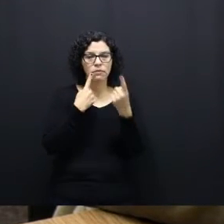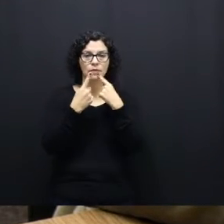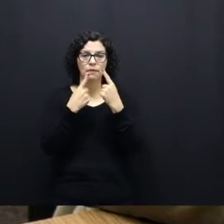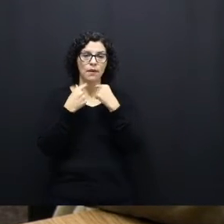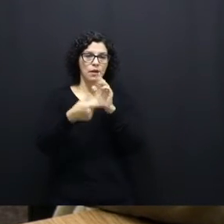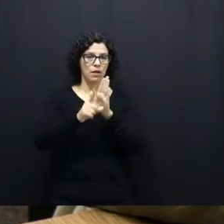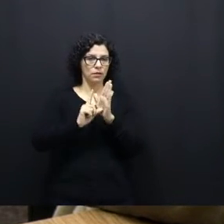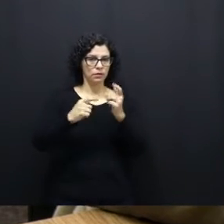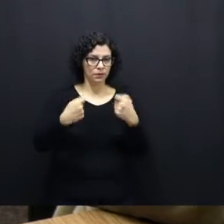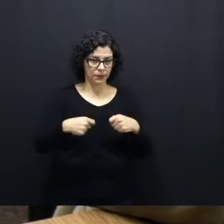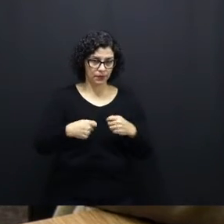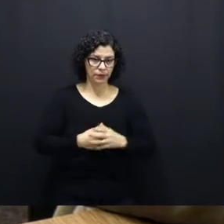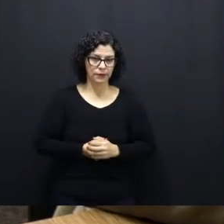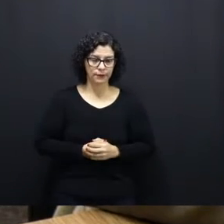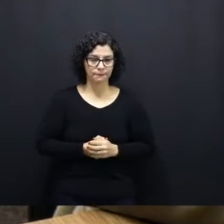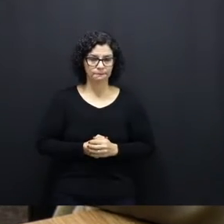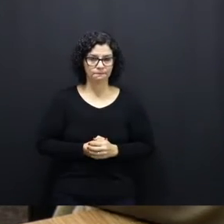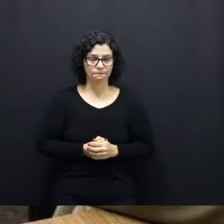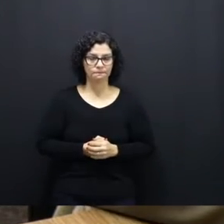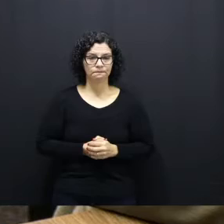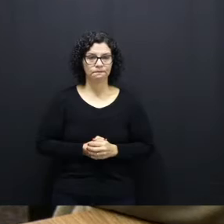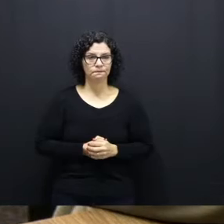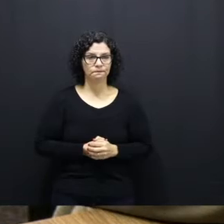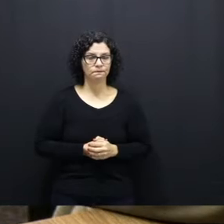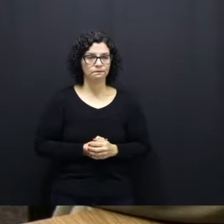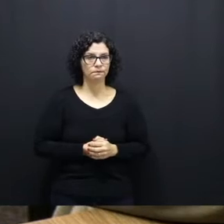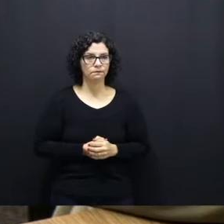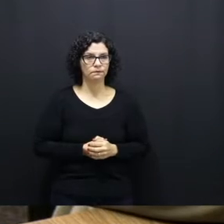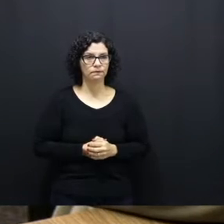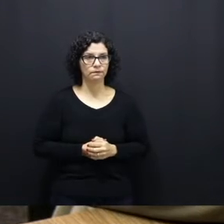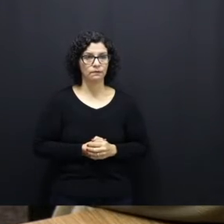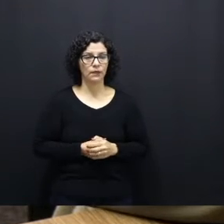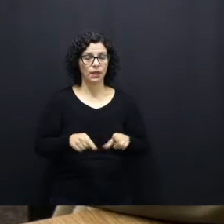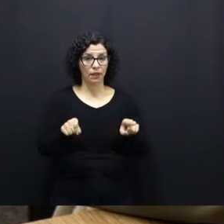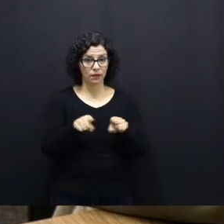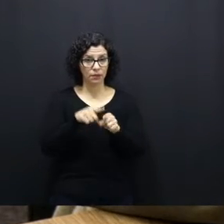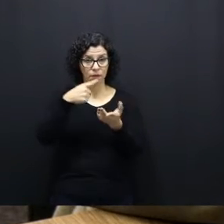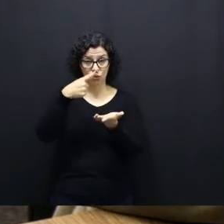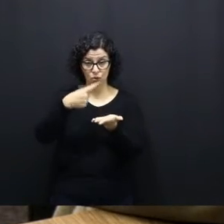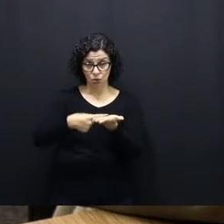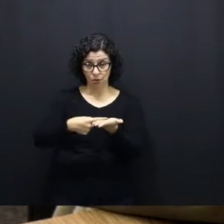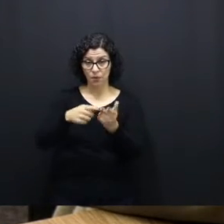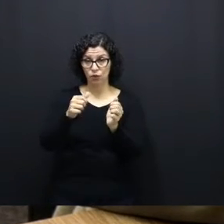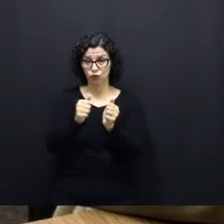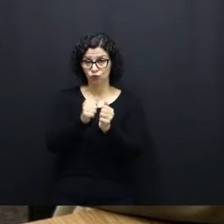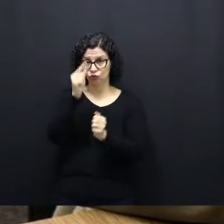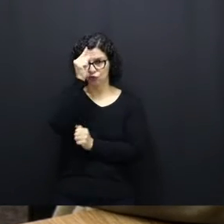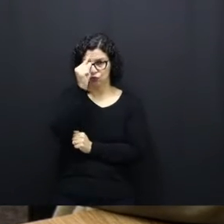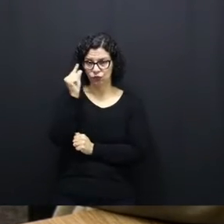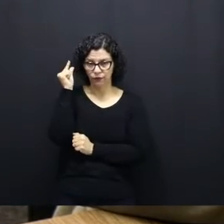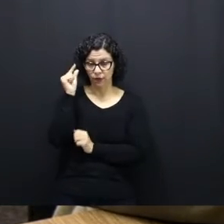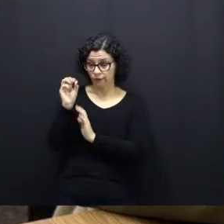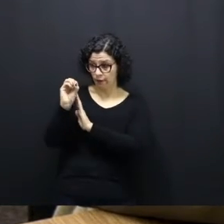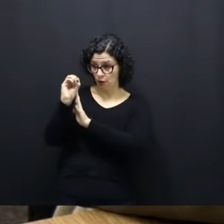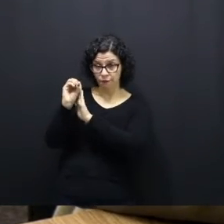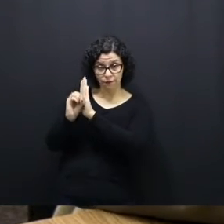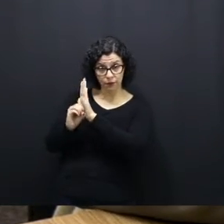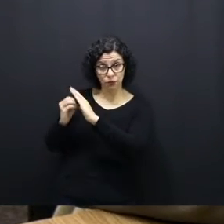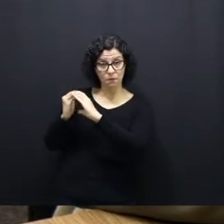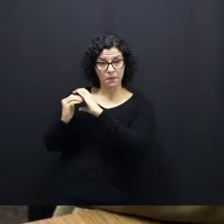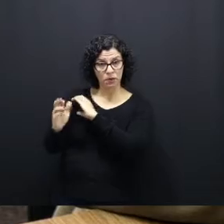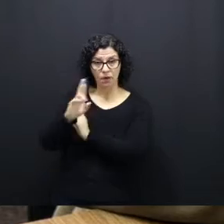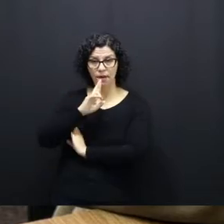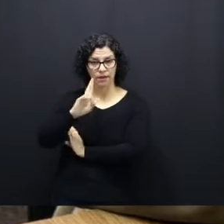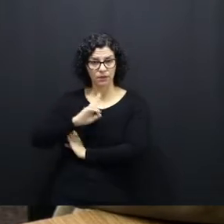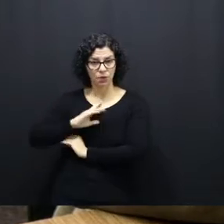diálogo e a Tô sim e também me comprometo junto com a vereadora Fátima se através de ofício não